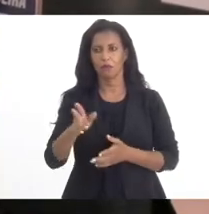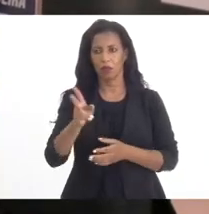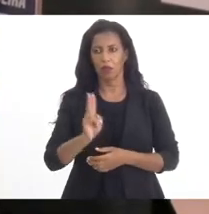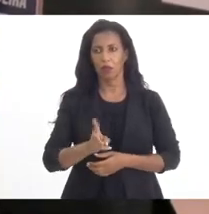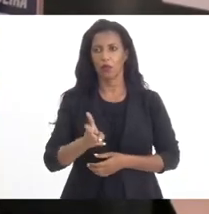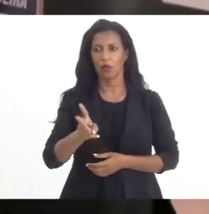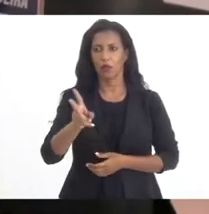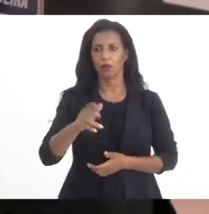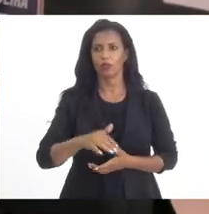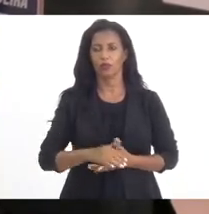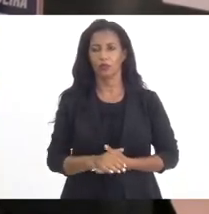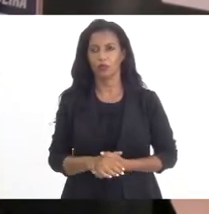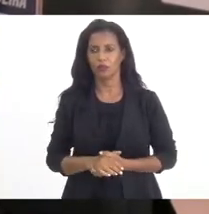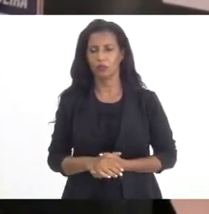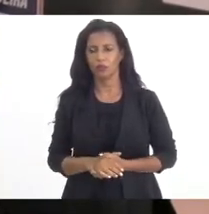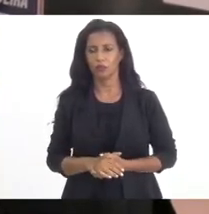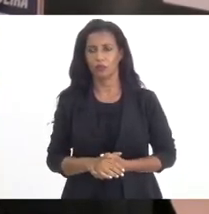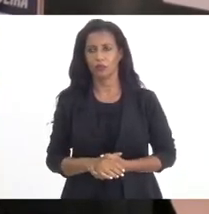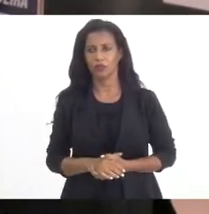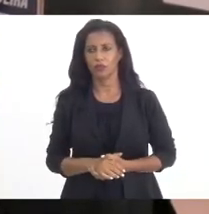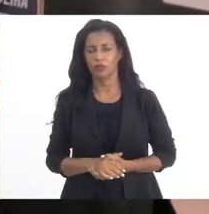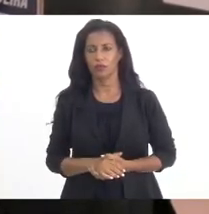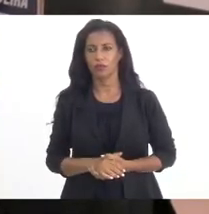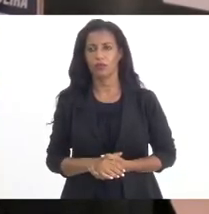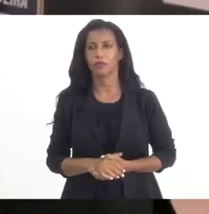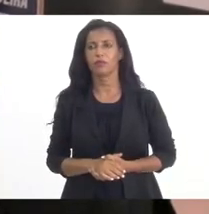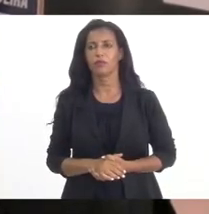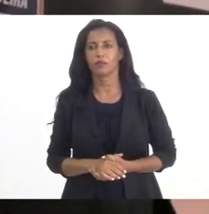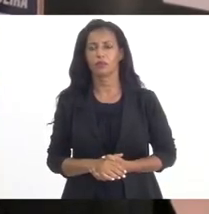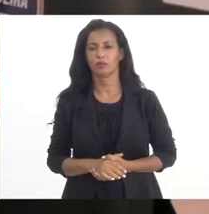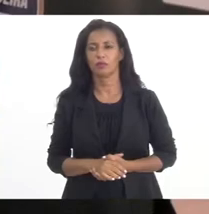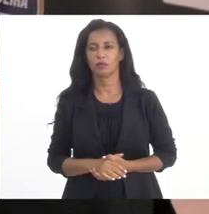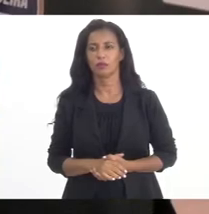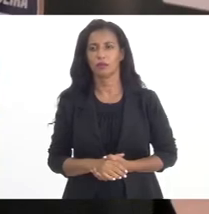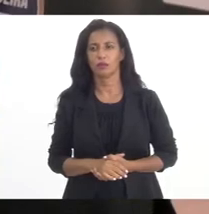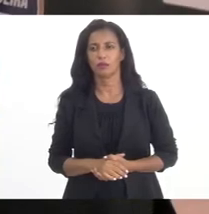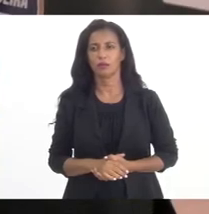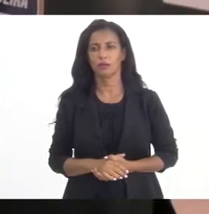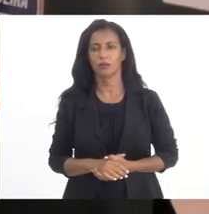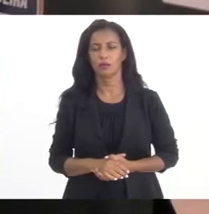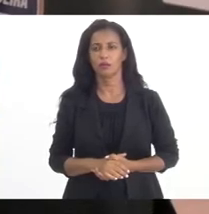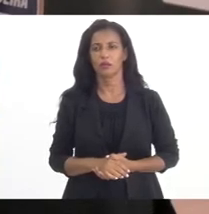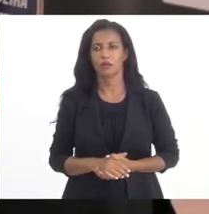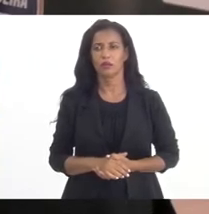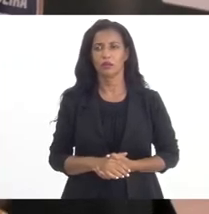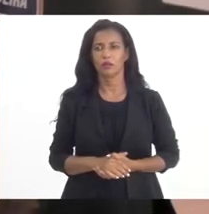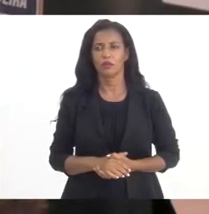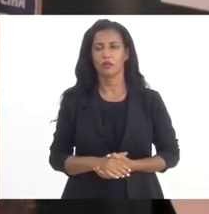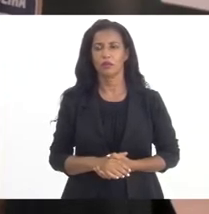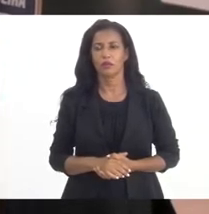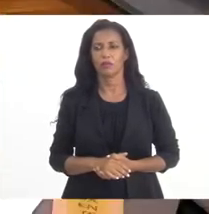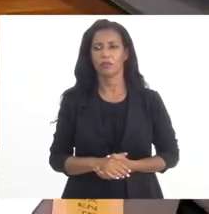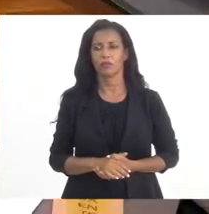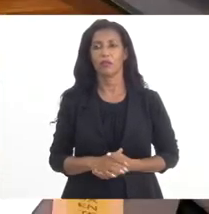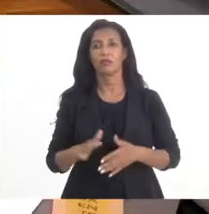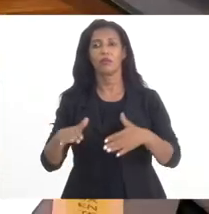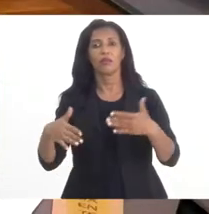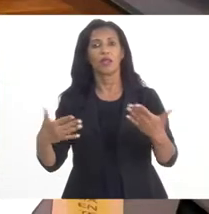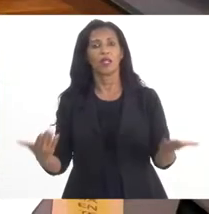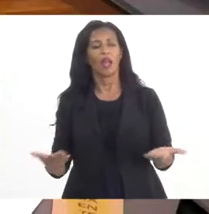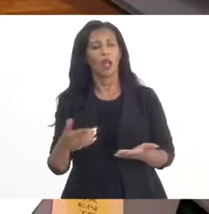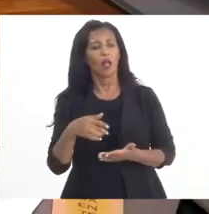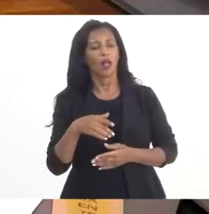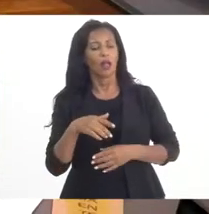gente. Porque a senhora é aluna e sofre também. Por favor. Sim, sim. Gente, vamos garantir a fala aqui do estudante. Ir até a Zona